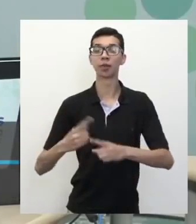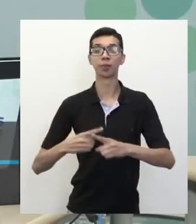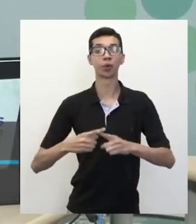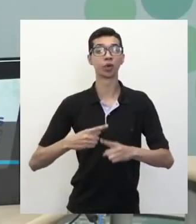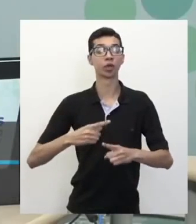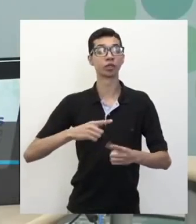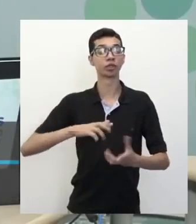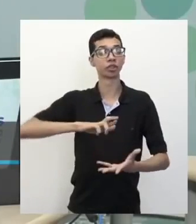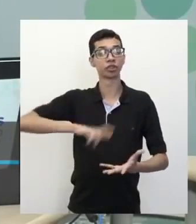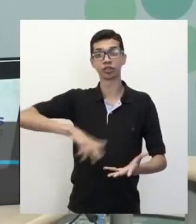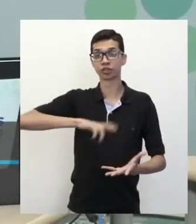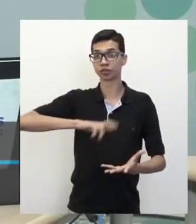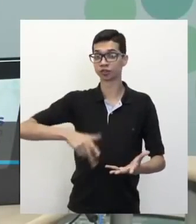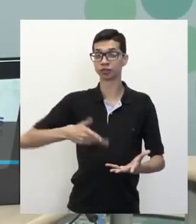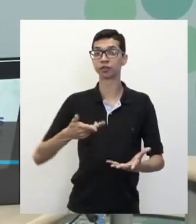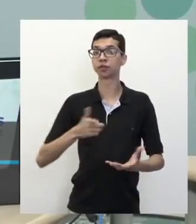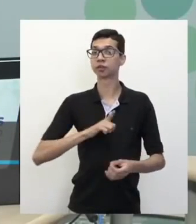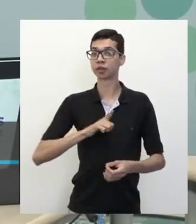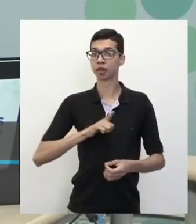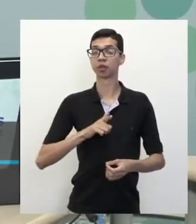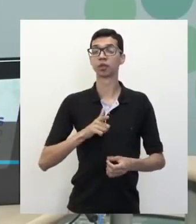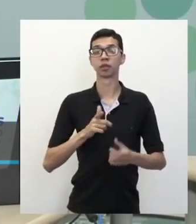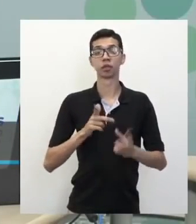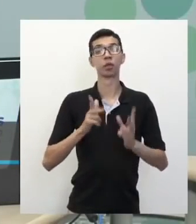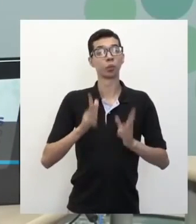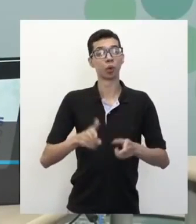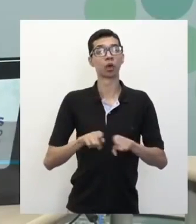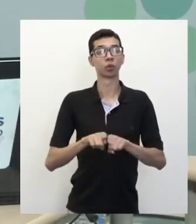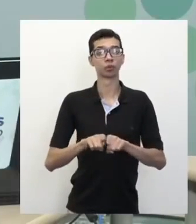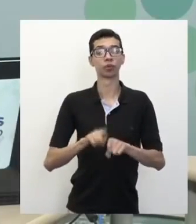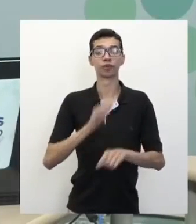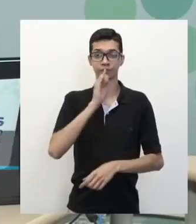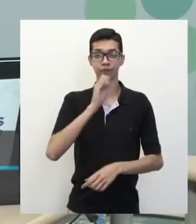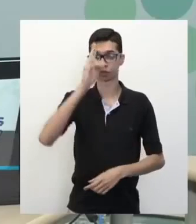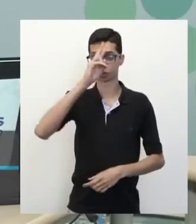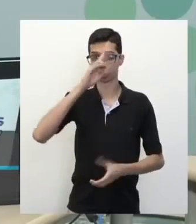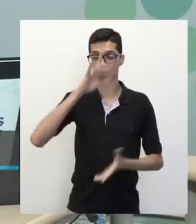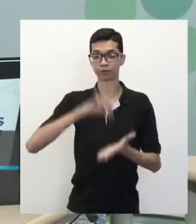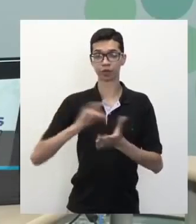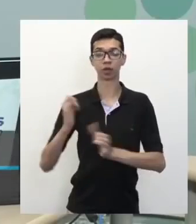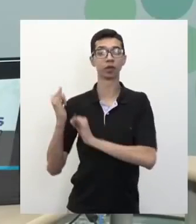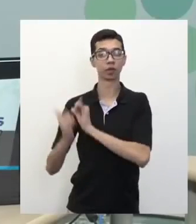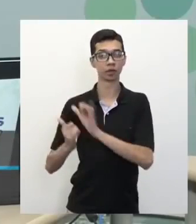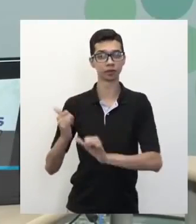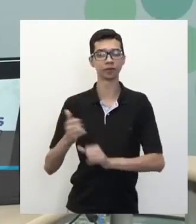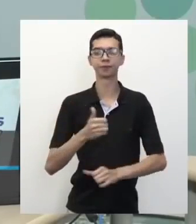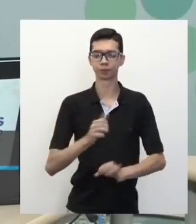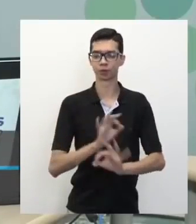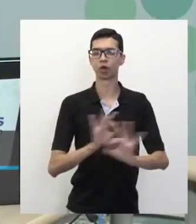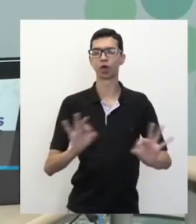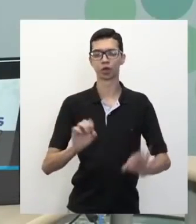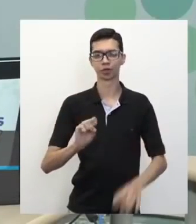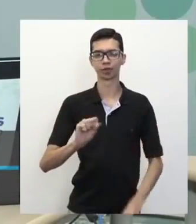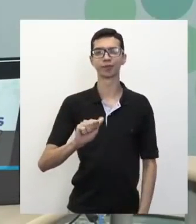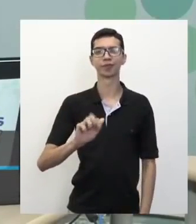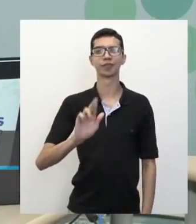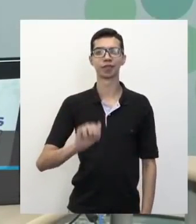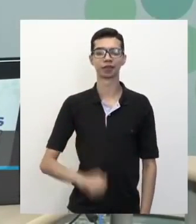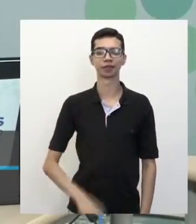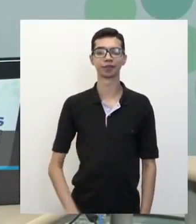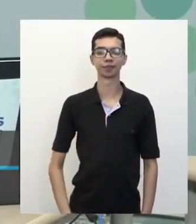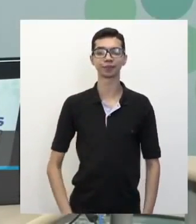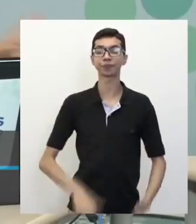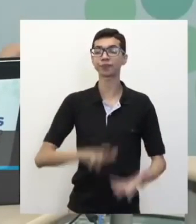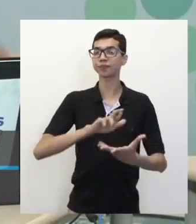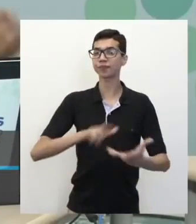formas, inclusive dessa forma. Ela disse que a história oficial é uma lenda. Uma lenda. Muito bom, Sara. E, assim, várias